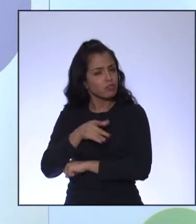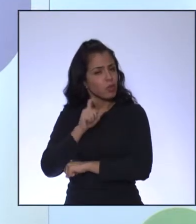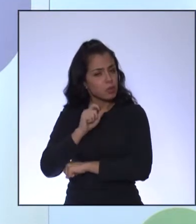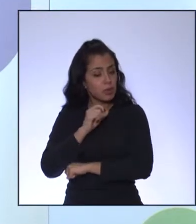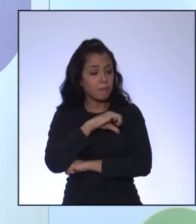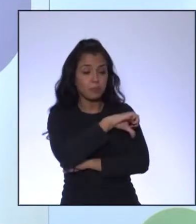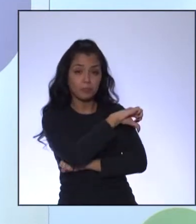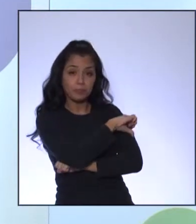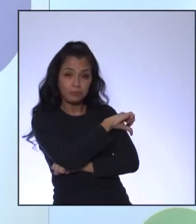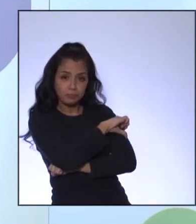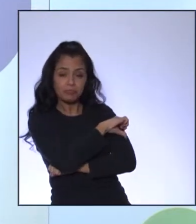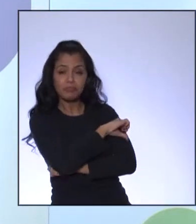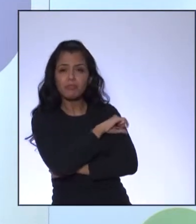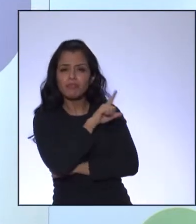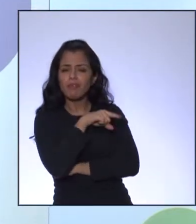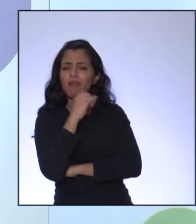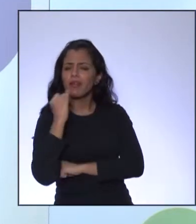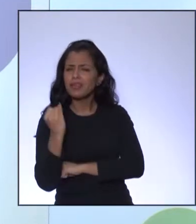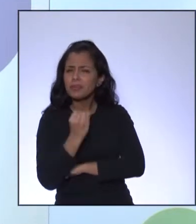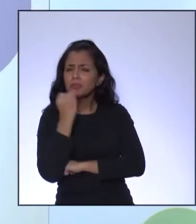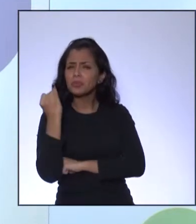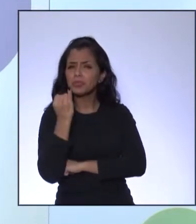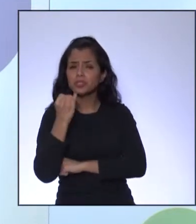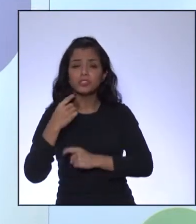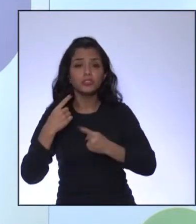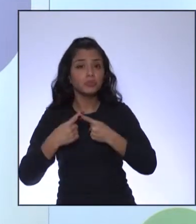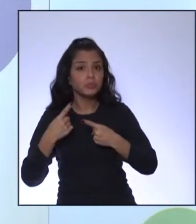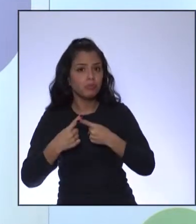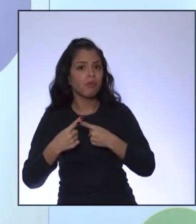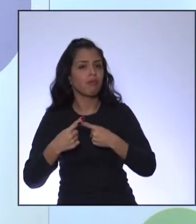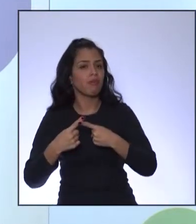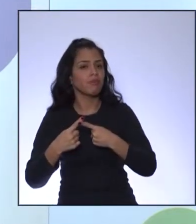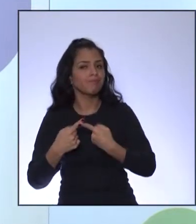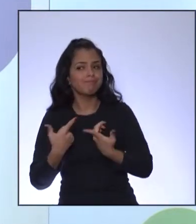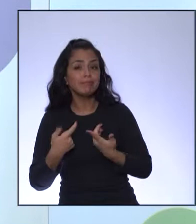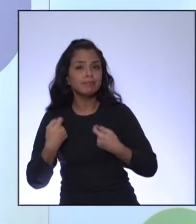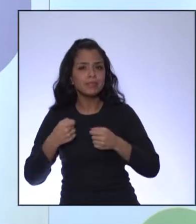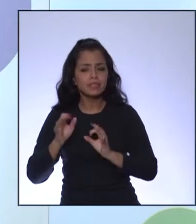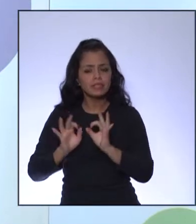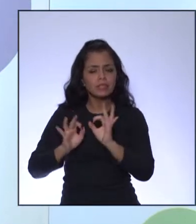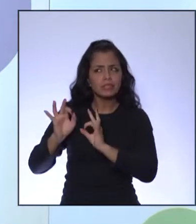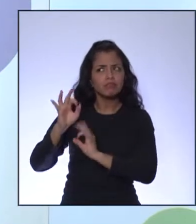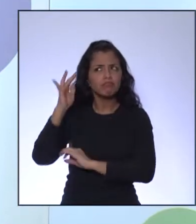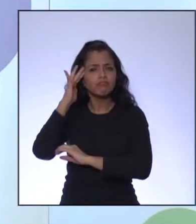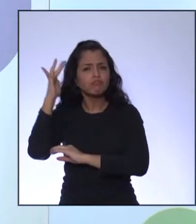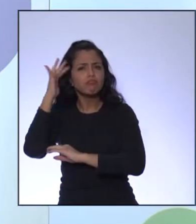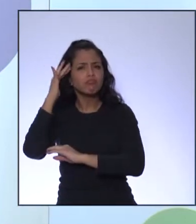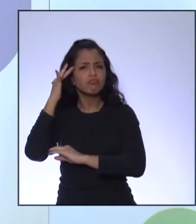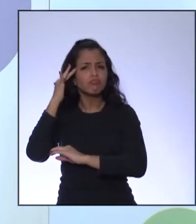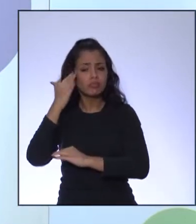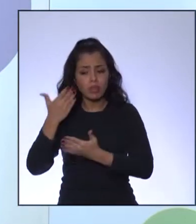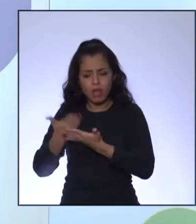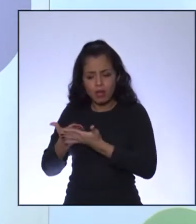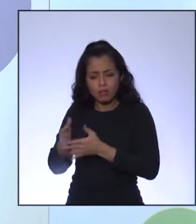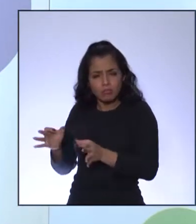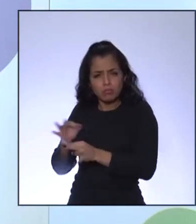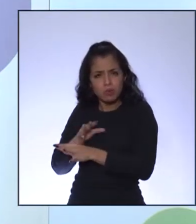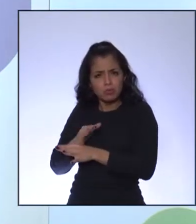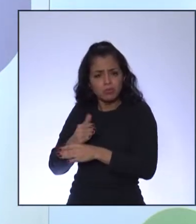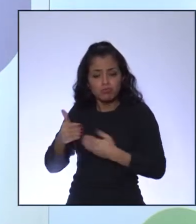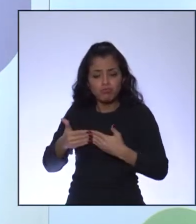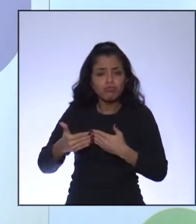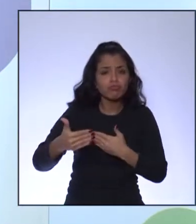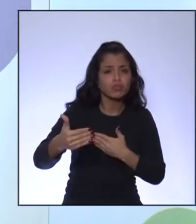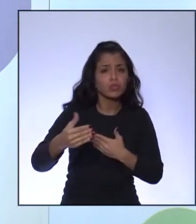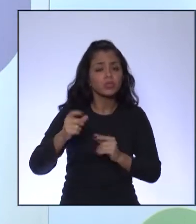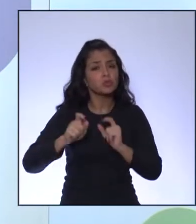ele é importante, o projeto de vida, por quê? Porque a gente tem que começar a desenhar um pouquinho como que você continua esses estudos, para que lado que a gente vai